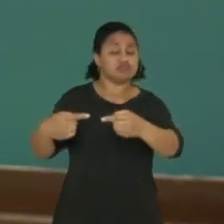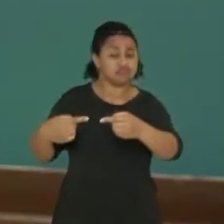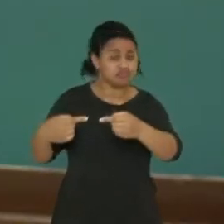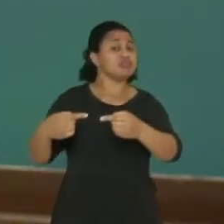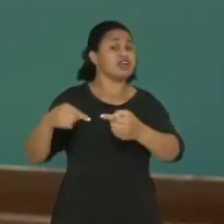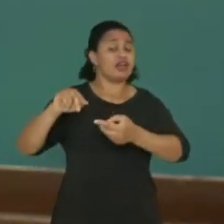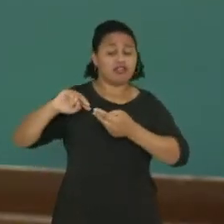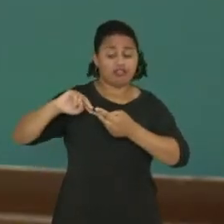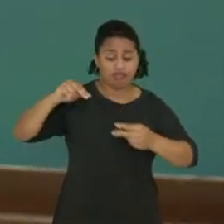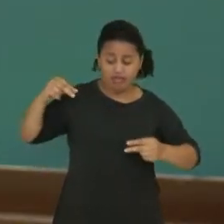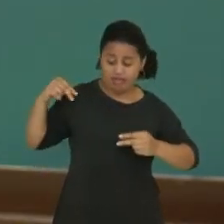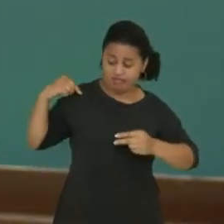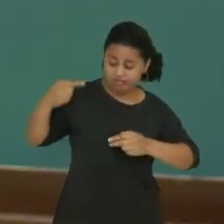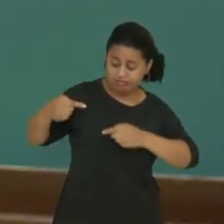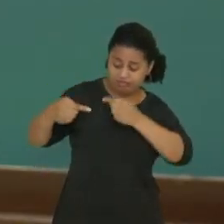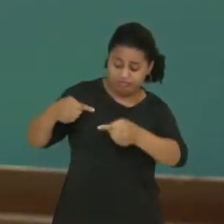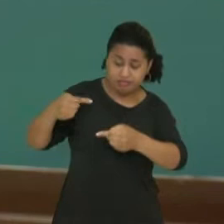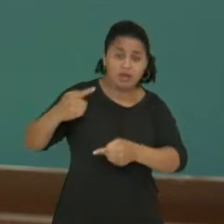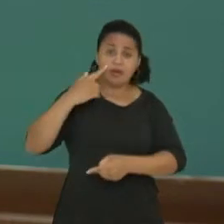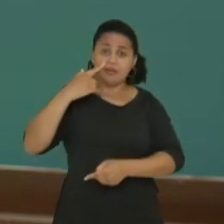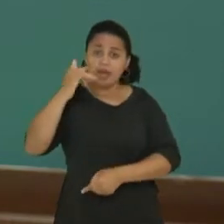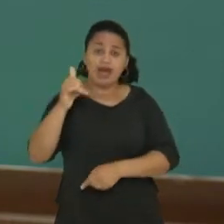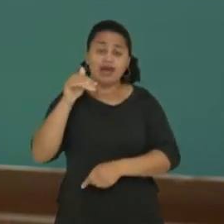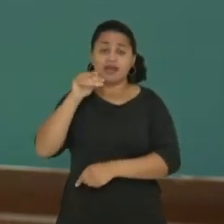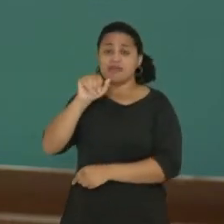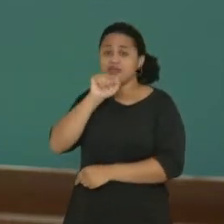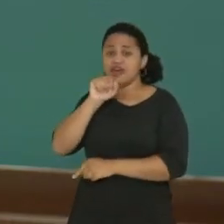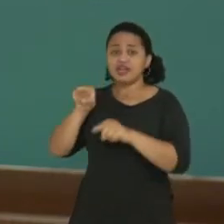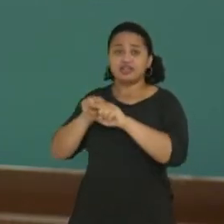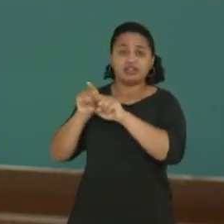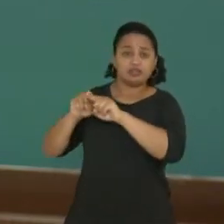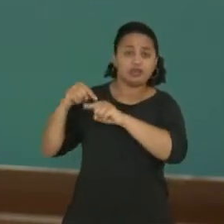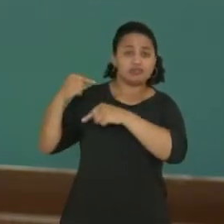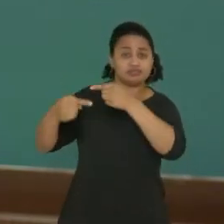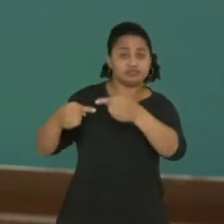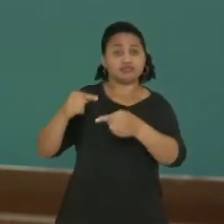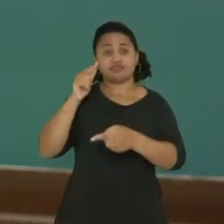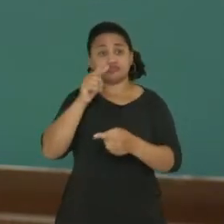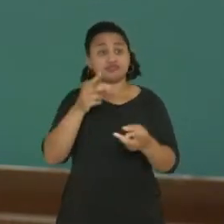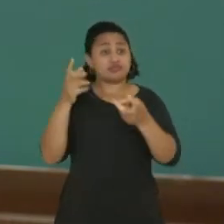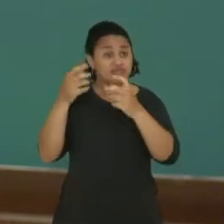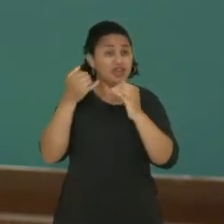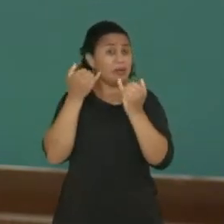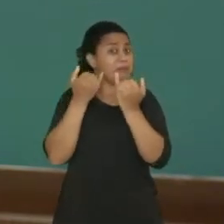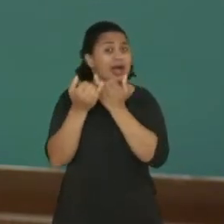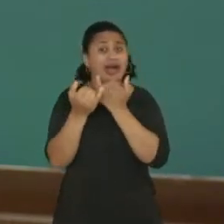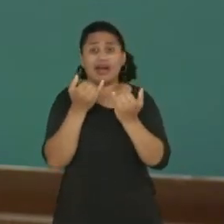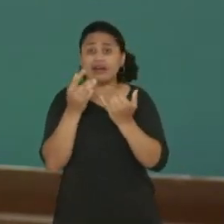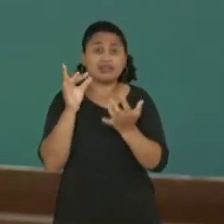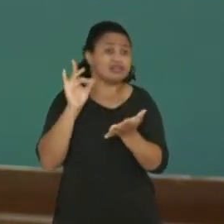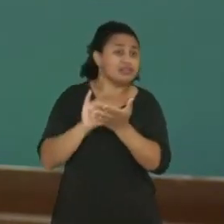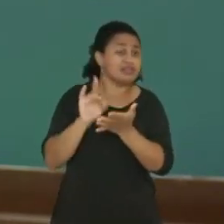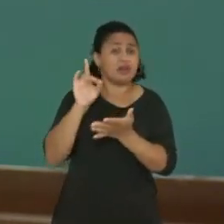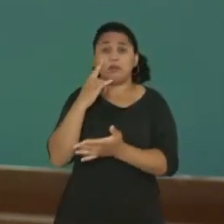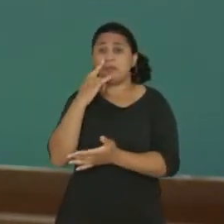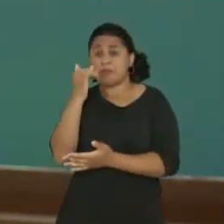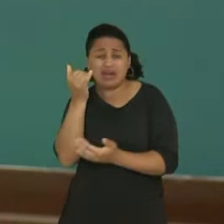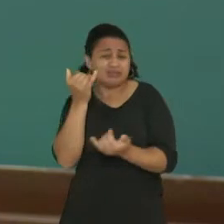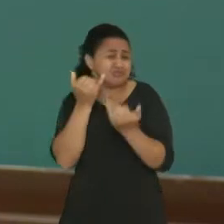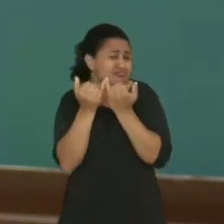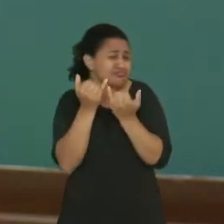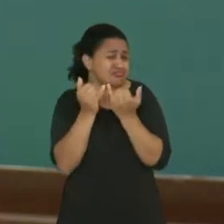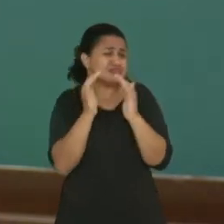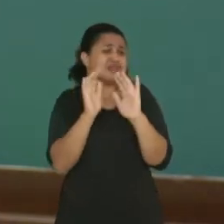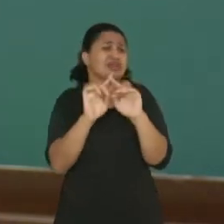heranças genéticas, tanto do pai quanto da mãe. Aqui a gente pode observar que ele se parece muito com o pai.